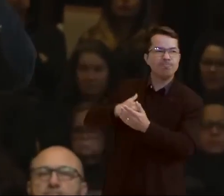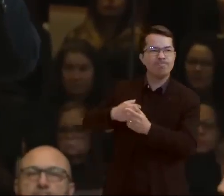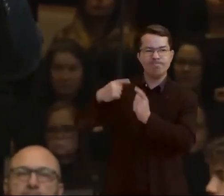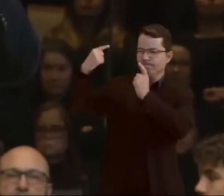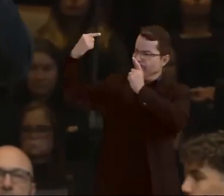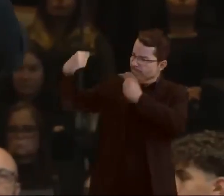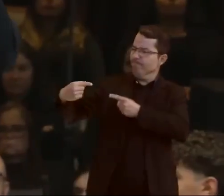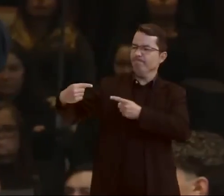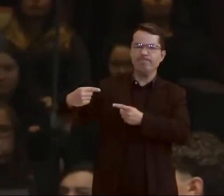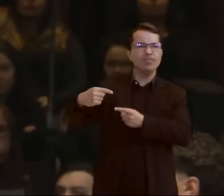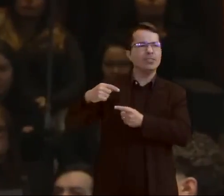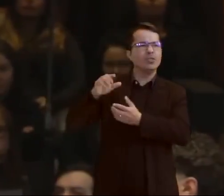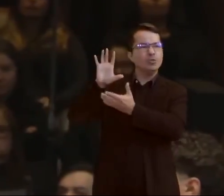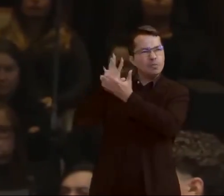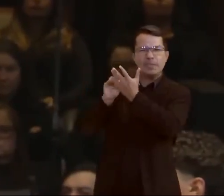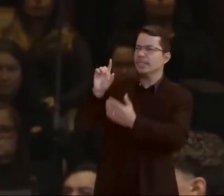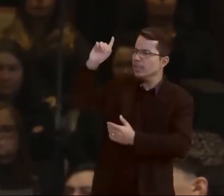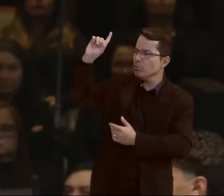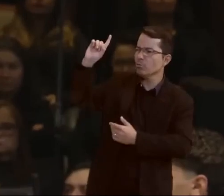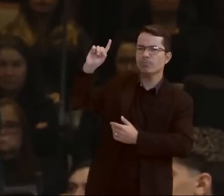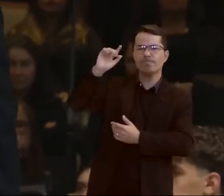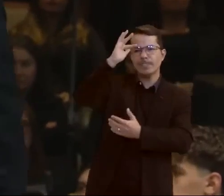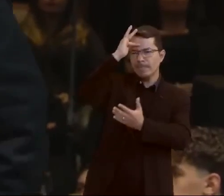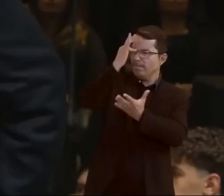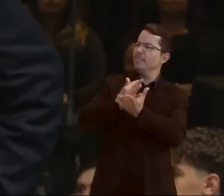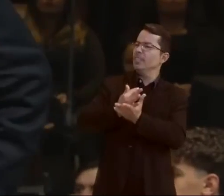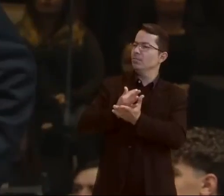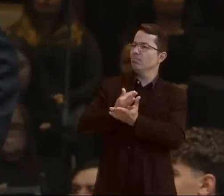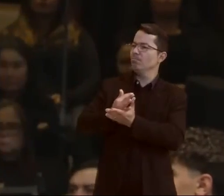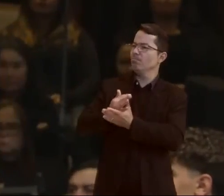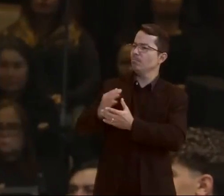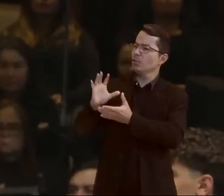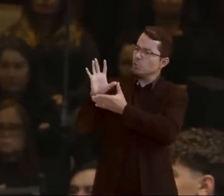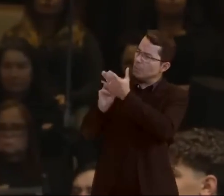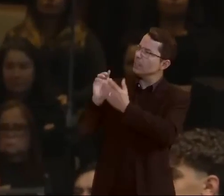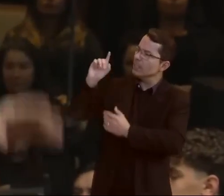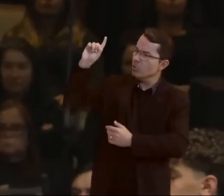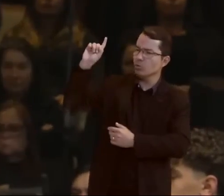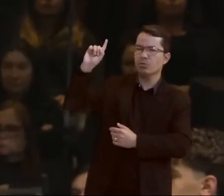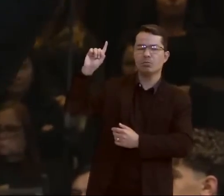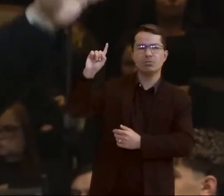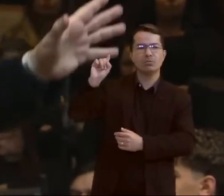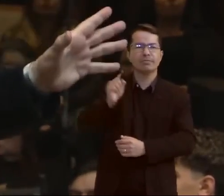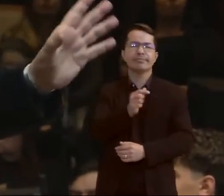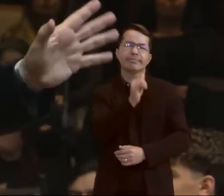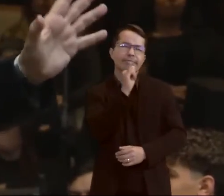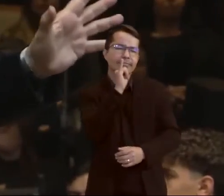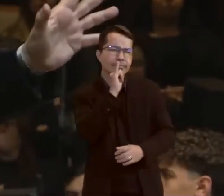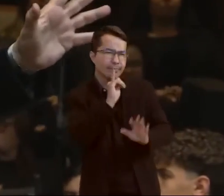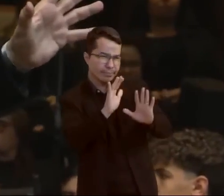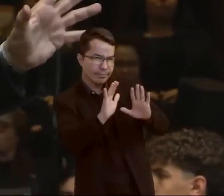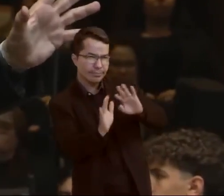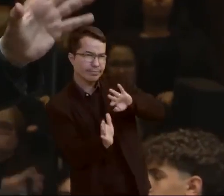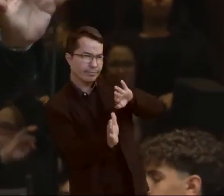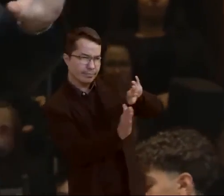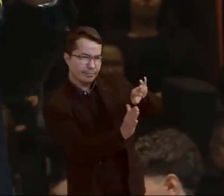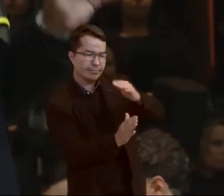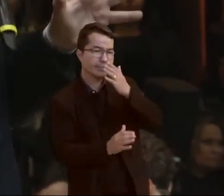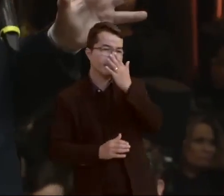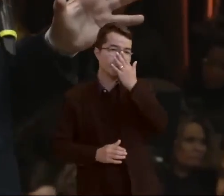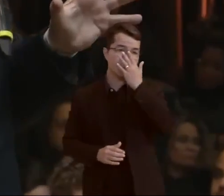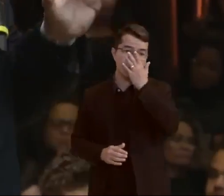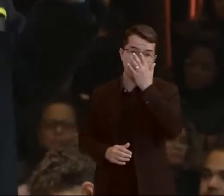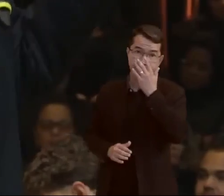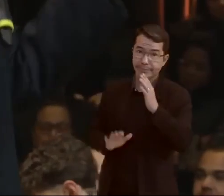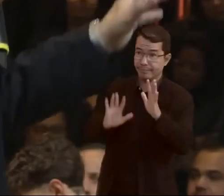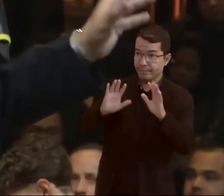as coisas à maneira de Deus. Deixa eu dar um exemplo para você. Agora, vamos tirar o contexto bíblico da história, tá? Eu vou